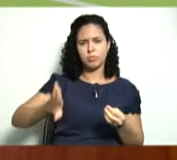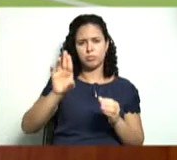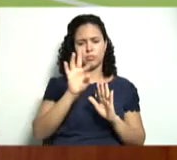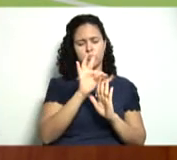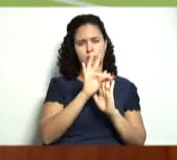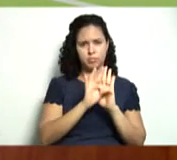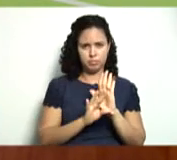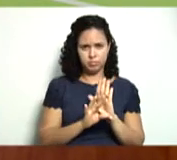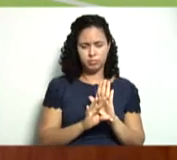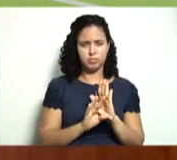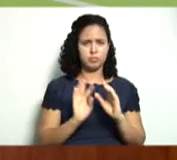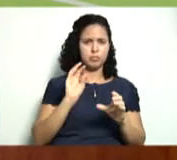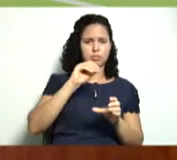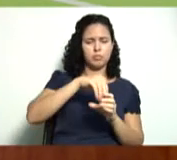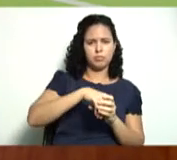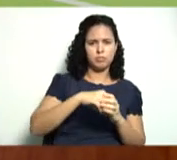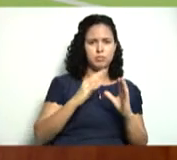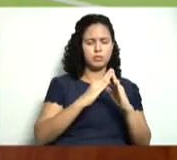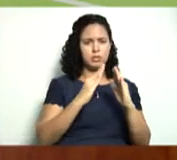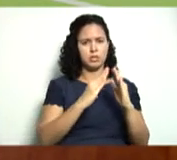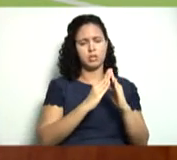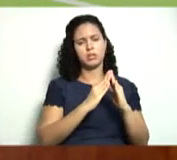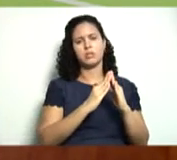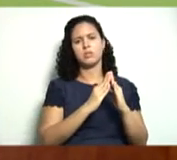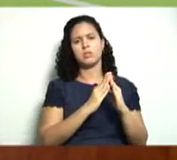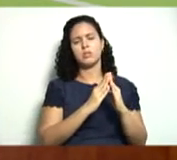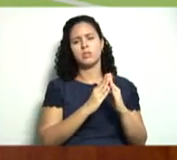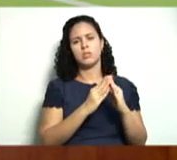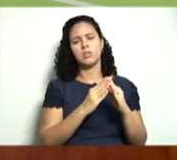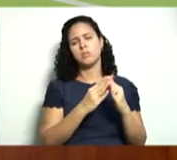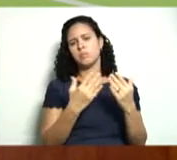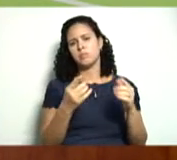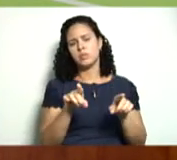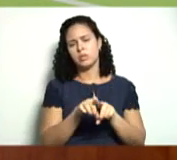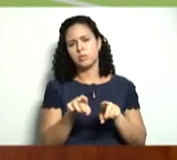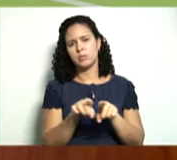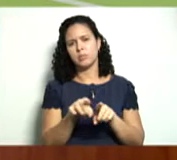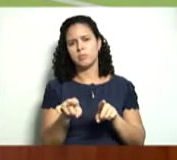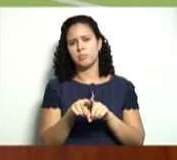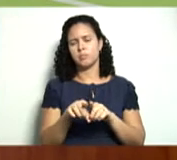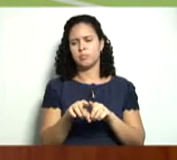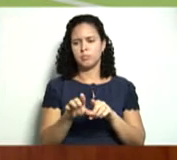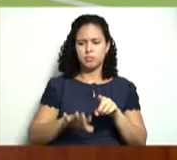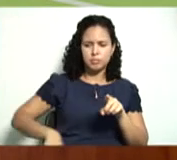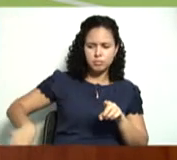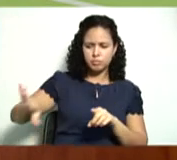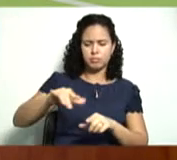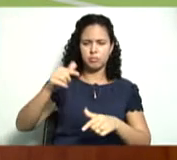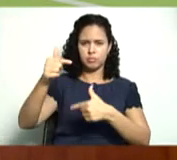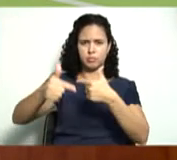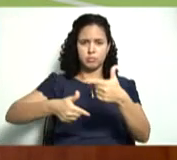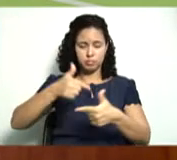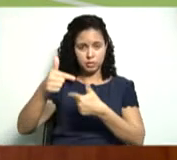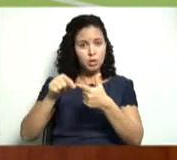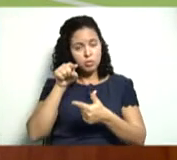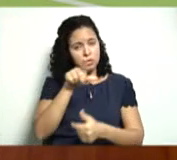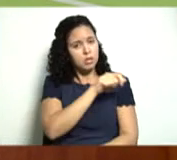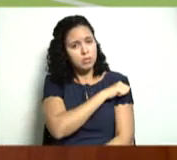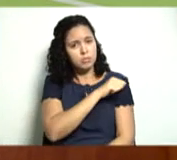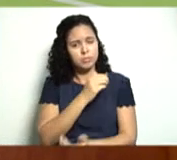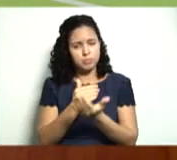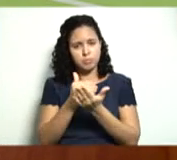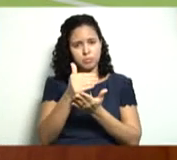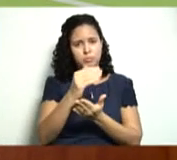suas coisas em casa como também na academia e no mercado de trabalho vocês que estão ingressando no curso de cooperativismo agora vocês vão